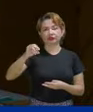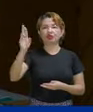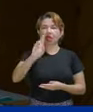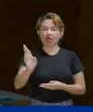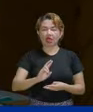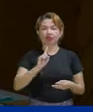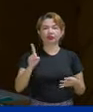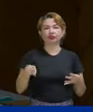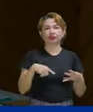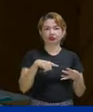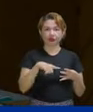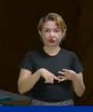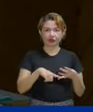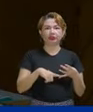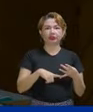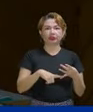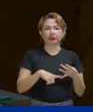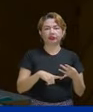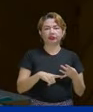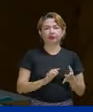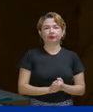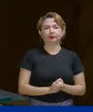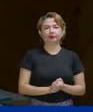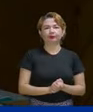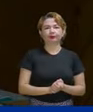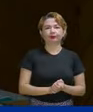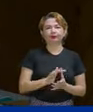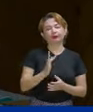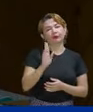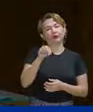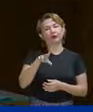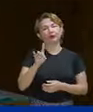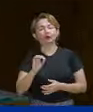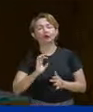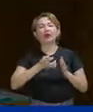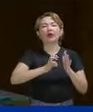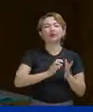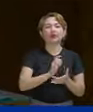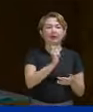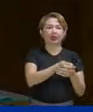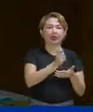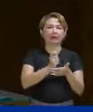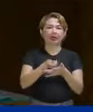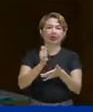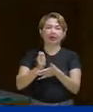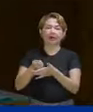92.300, e valores indevidamente utilizados do fundo partidário para